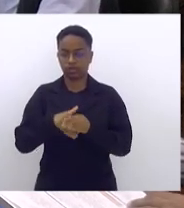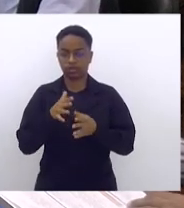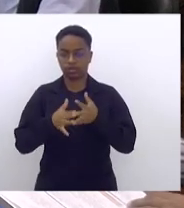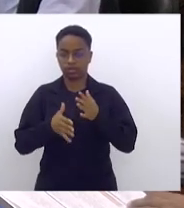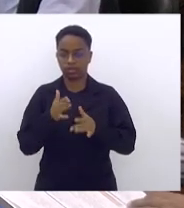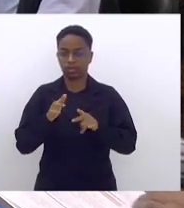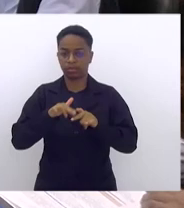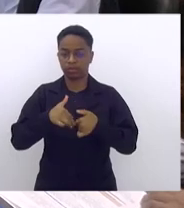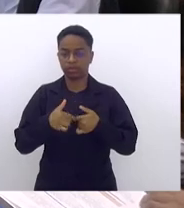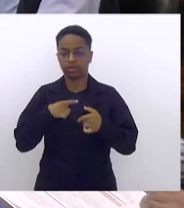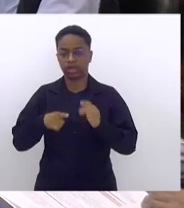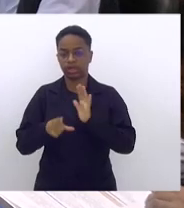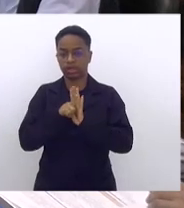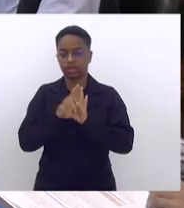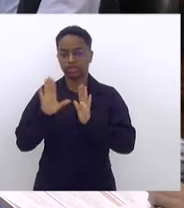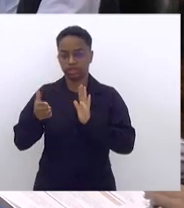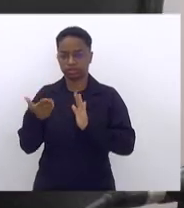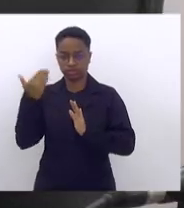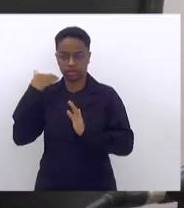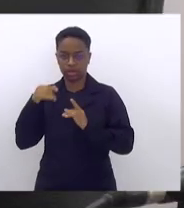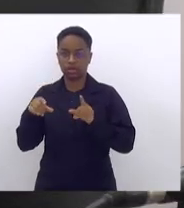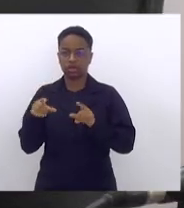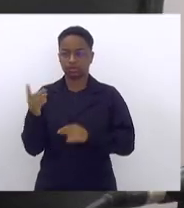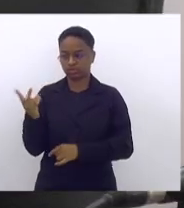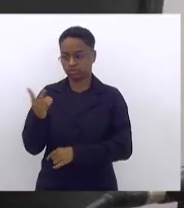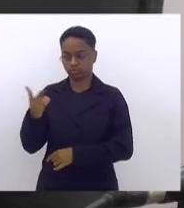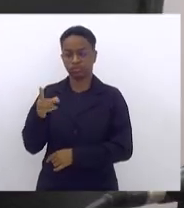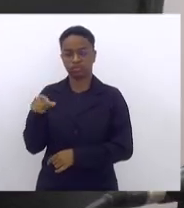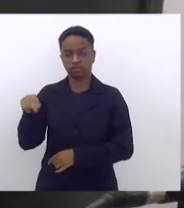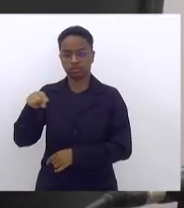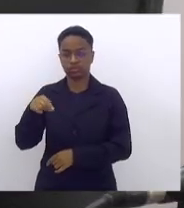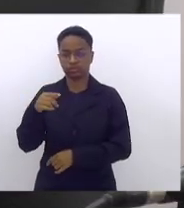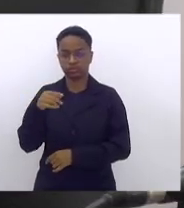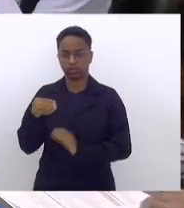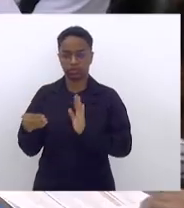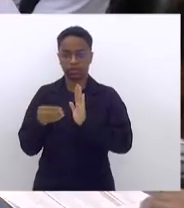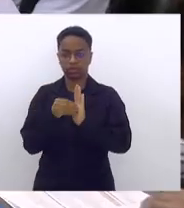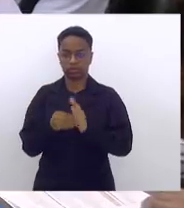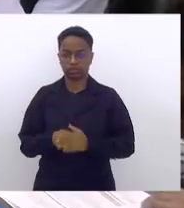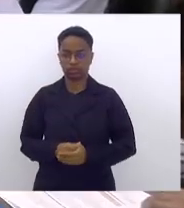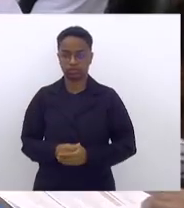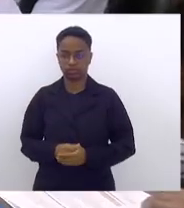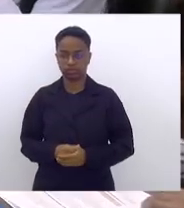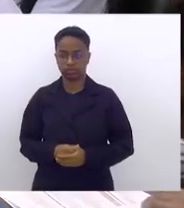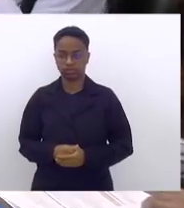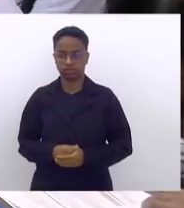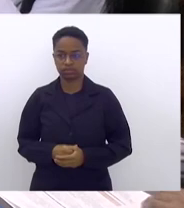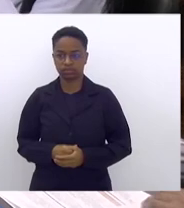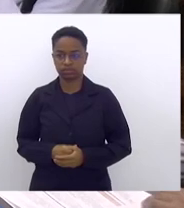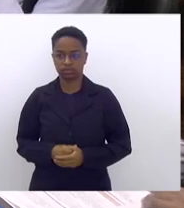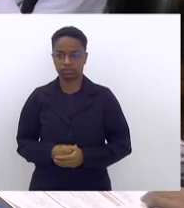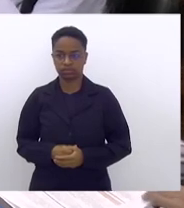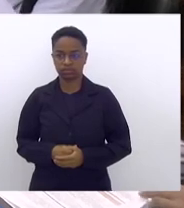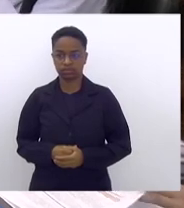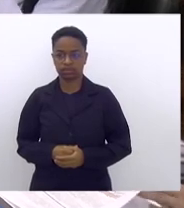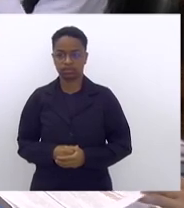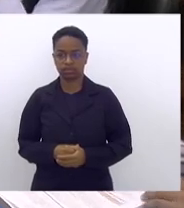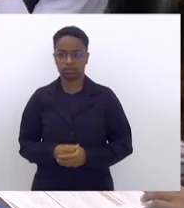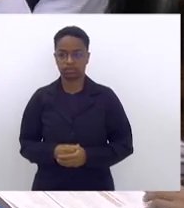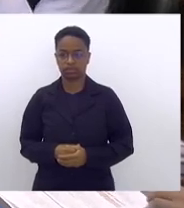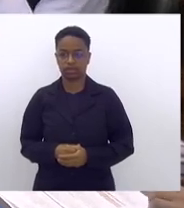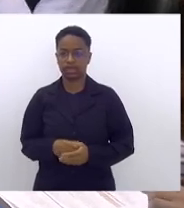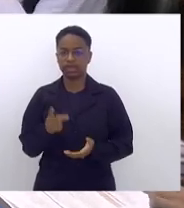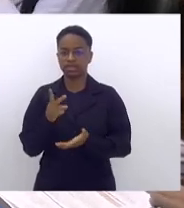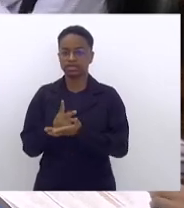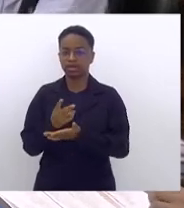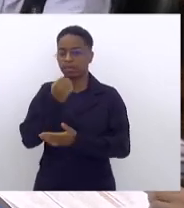leis anteriores, tanto a mencionada originalmente como essa da deputada Marina. Deputado, lógico, meu irmão. Obrigado. Sempre muito bom a